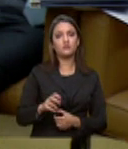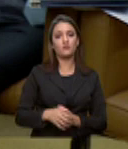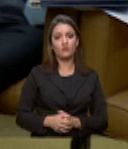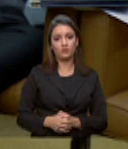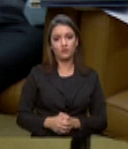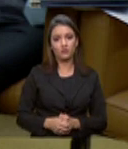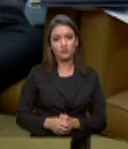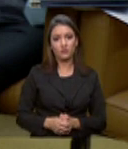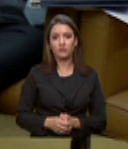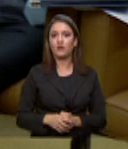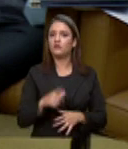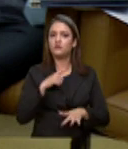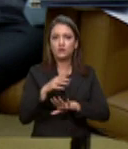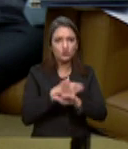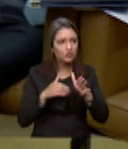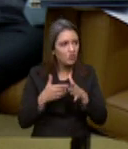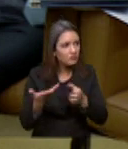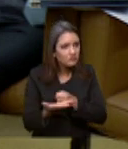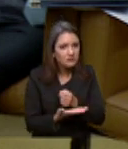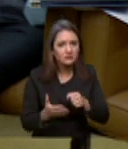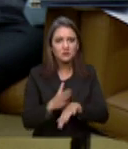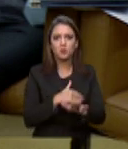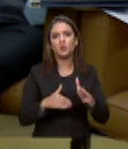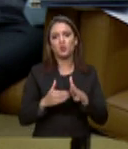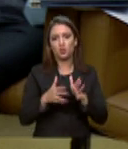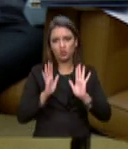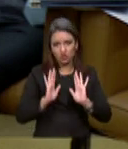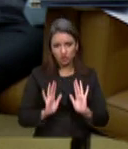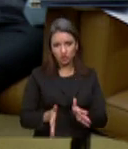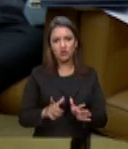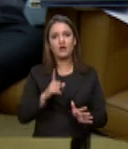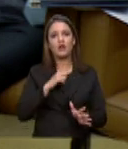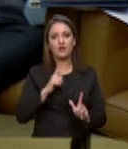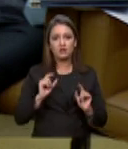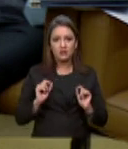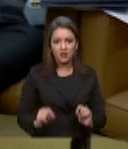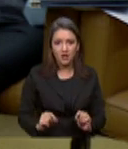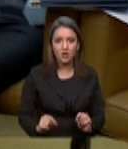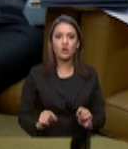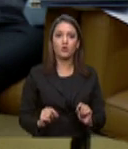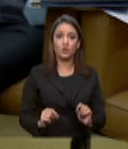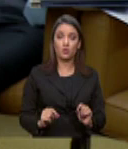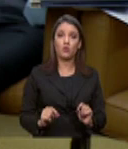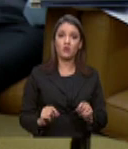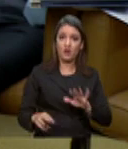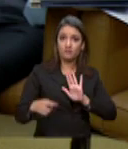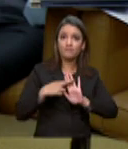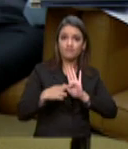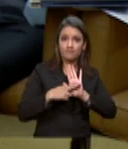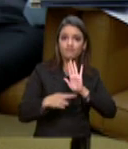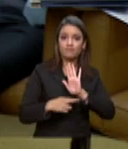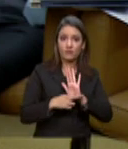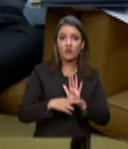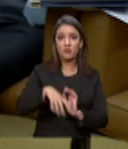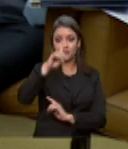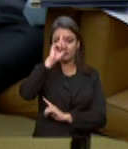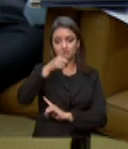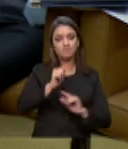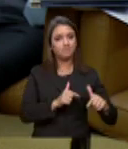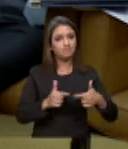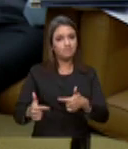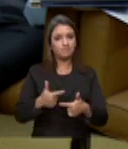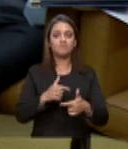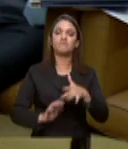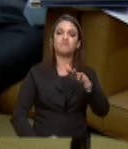toda a principiologia envolvida, que por si só já possui densidade e força normativa para a determinação do Estado,